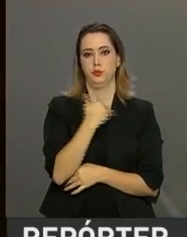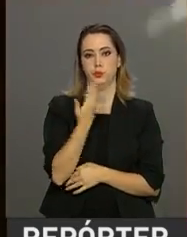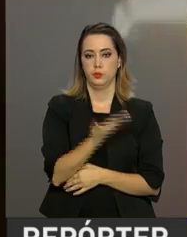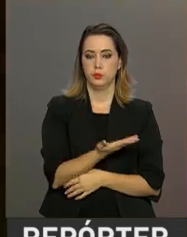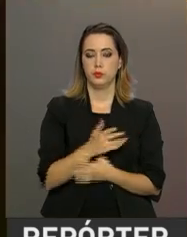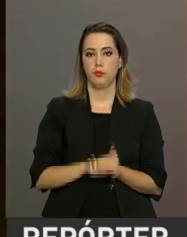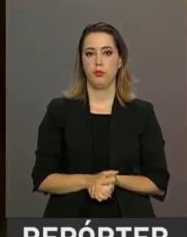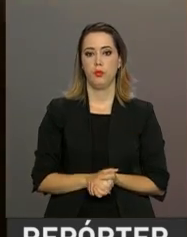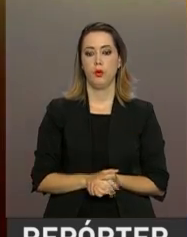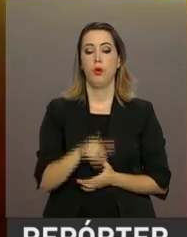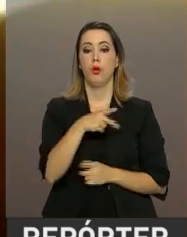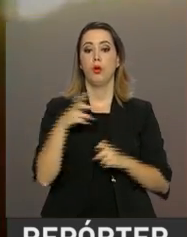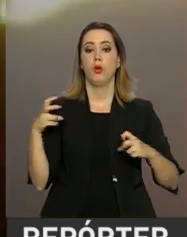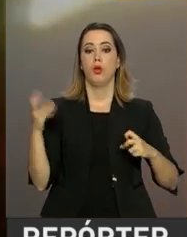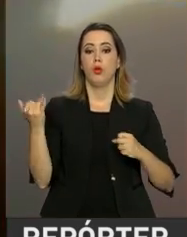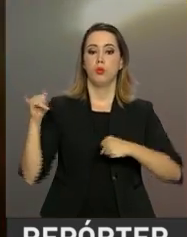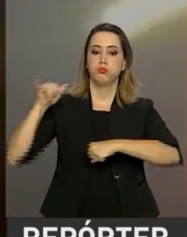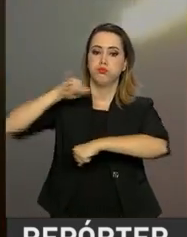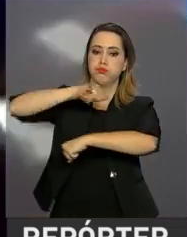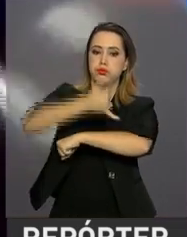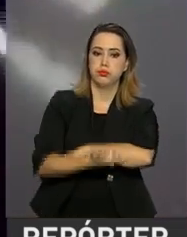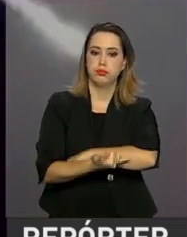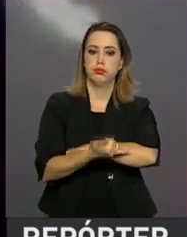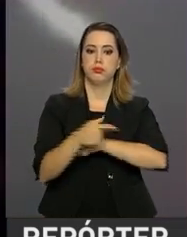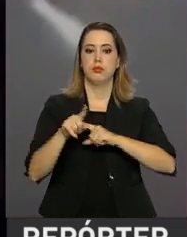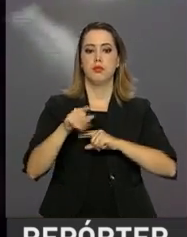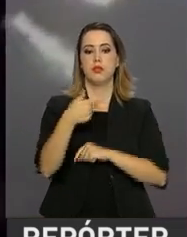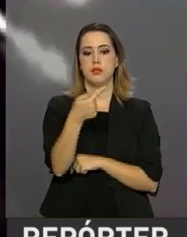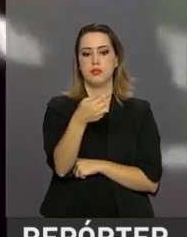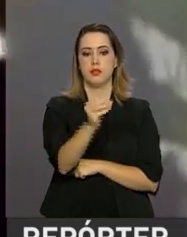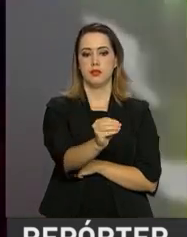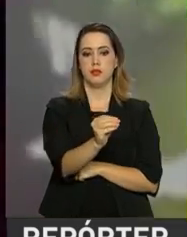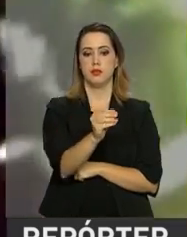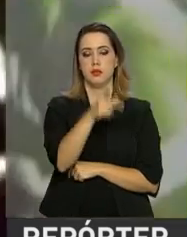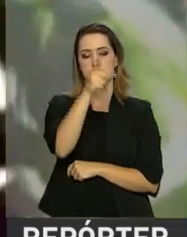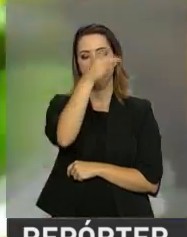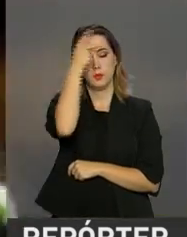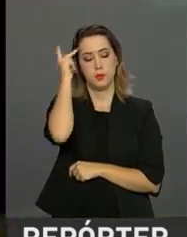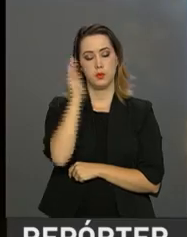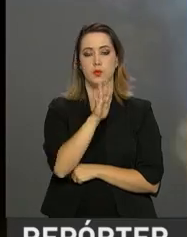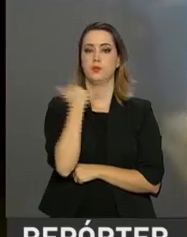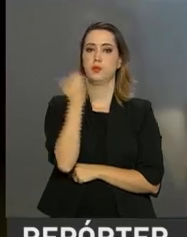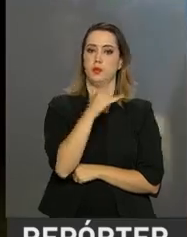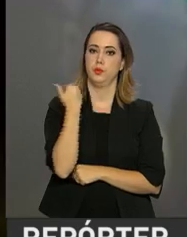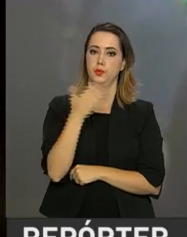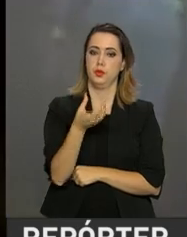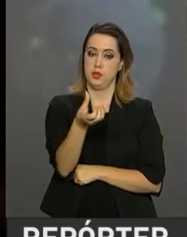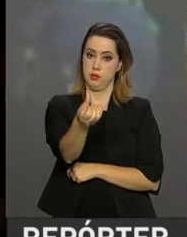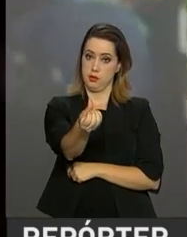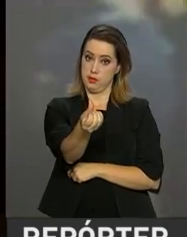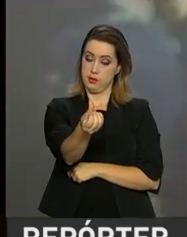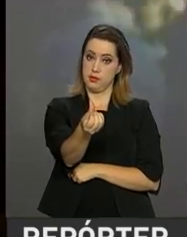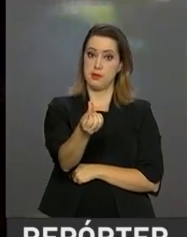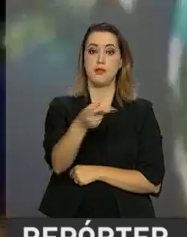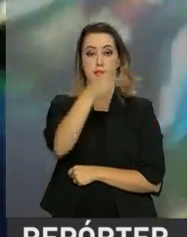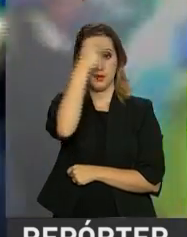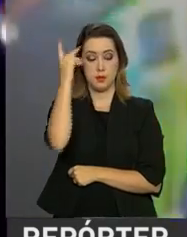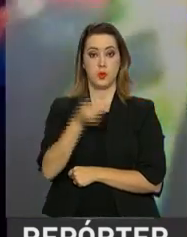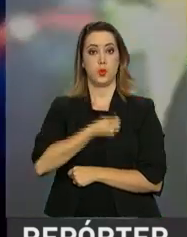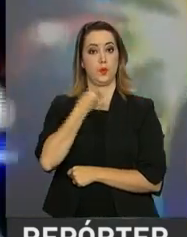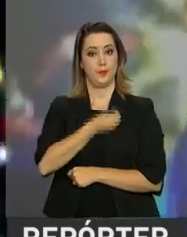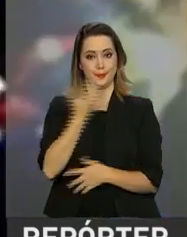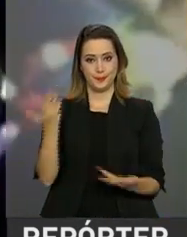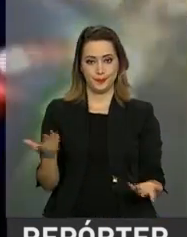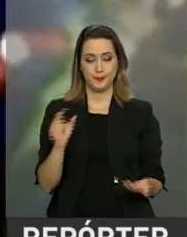colombianas deixou mais de 70 mortos e seis Sobreviventes a tragédia com o avião que transportava a delegação da